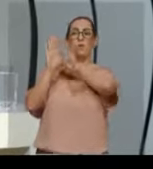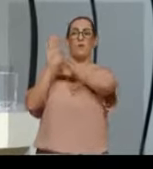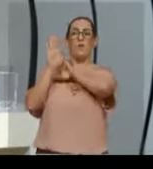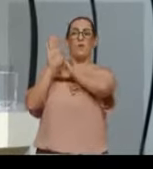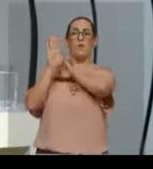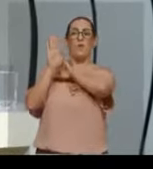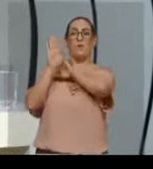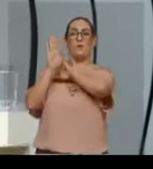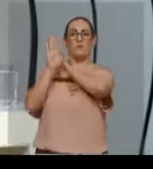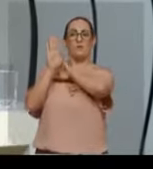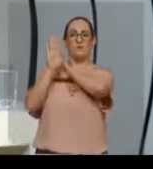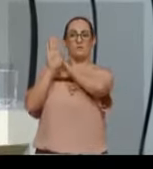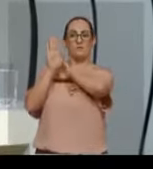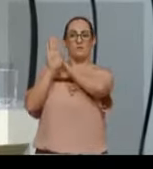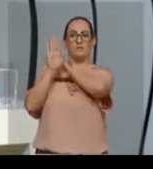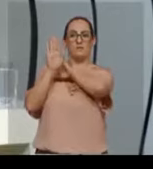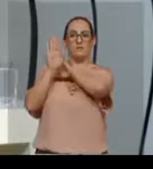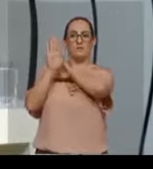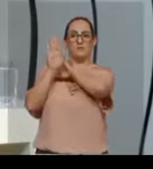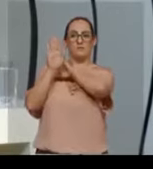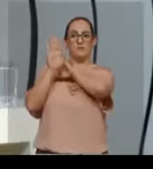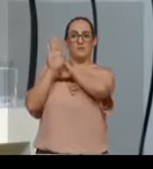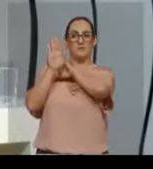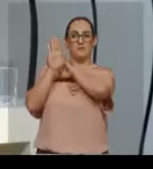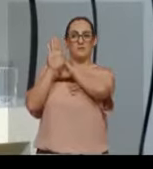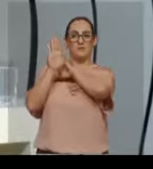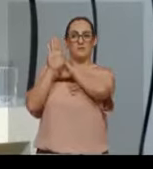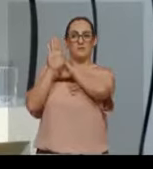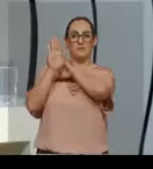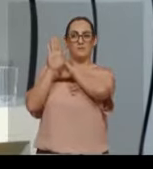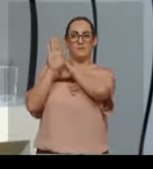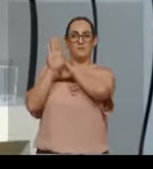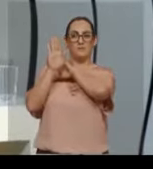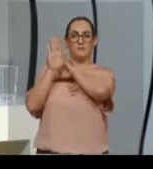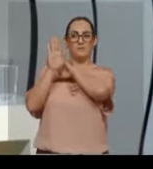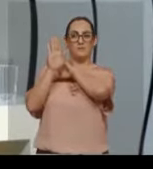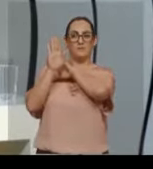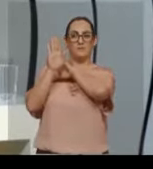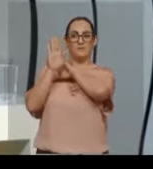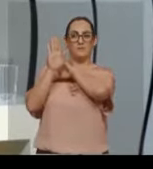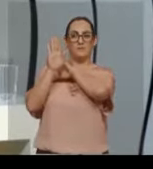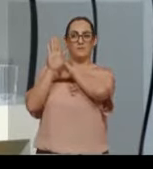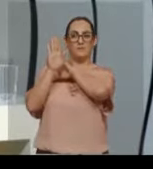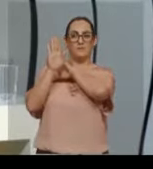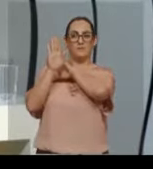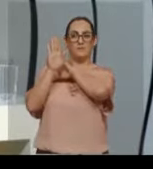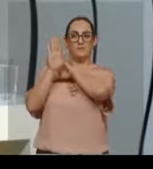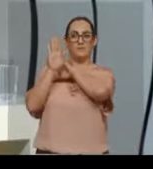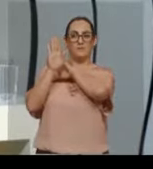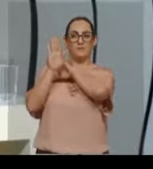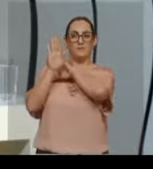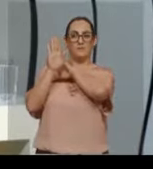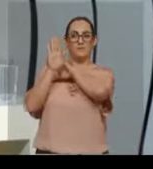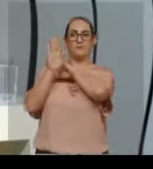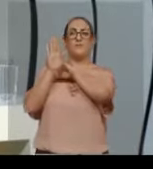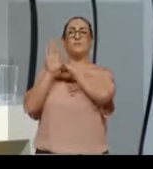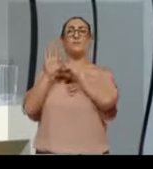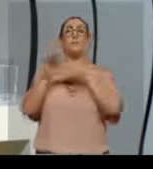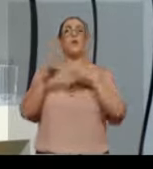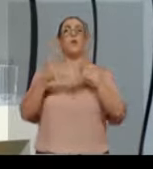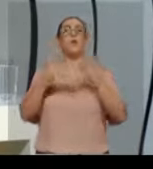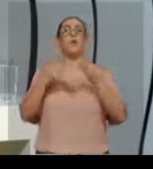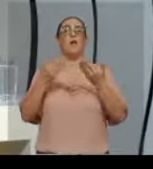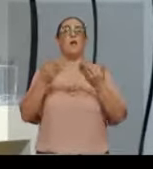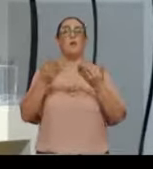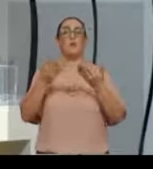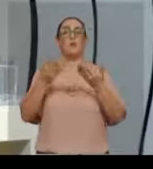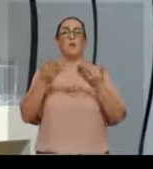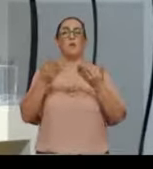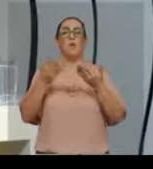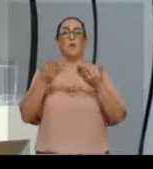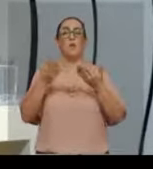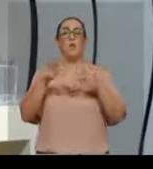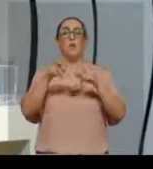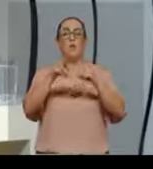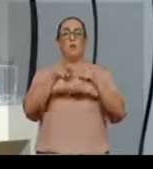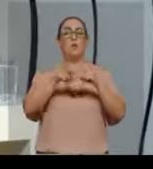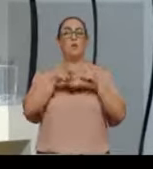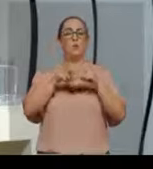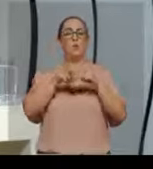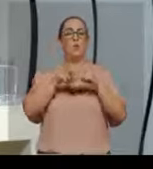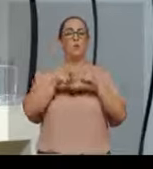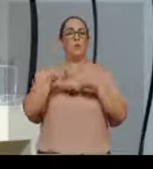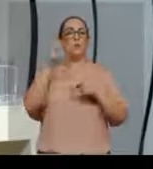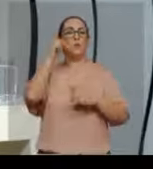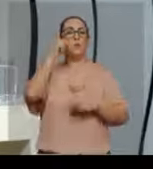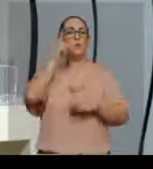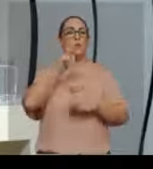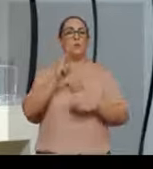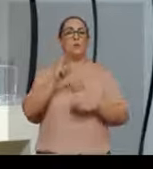trás do meu plano, ok? Um está depois da minha mão e o outro está à frente da minha mão. Então, dessa forma, eu